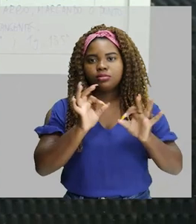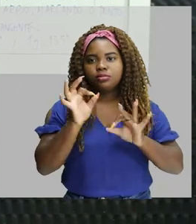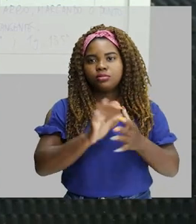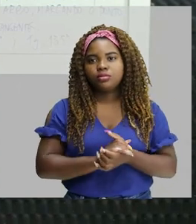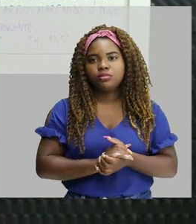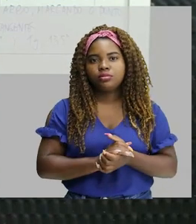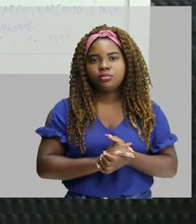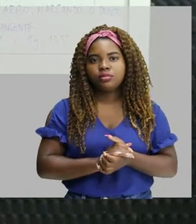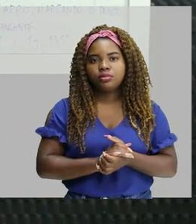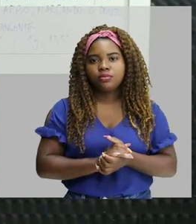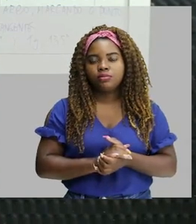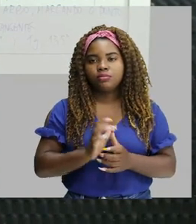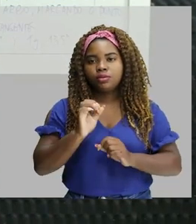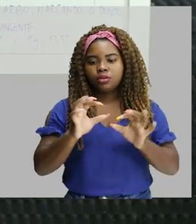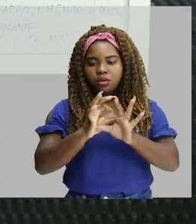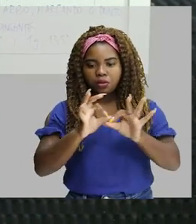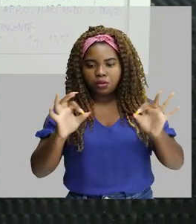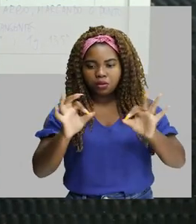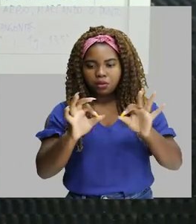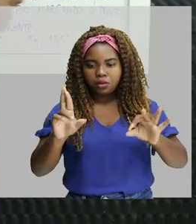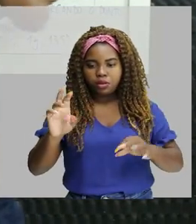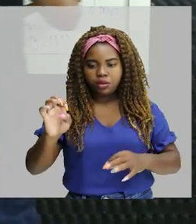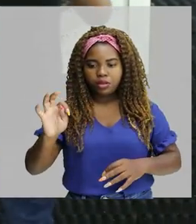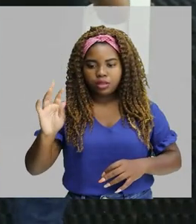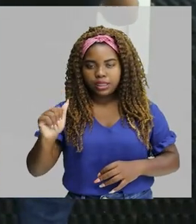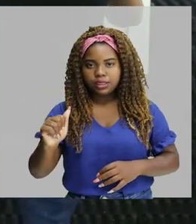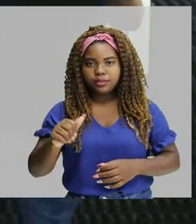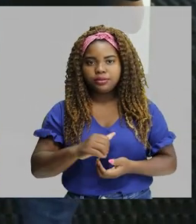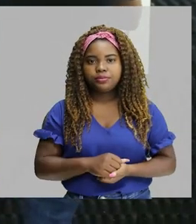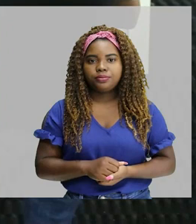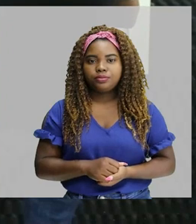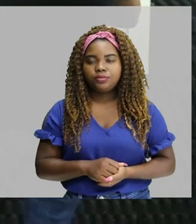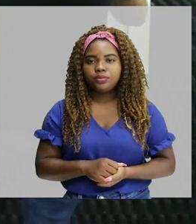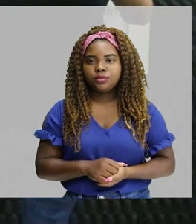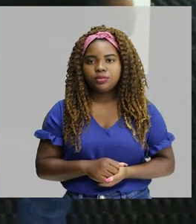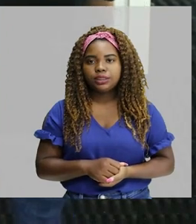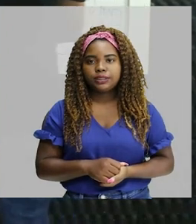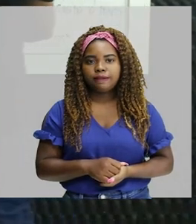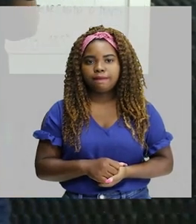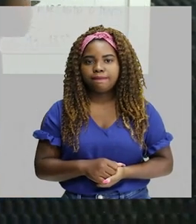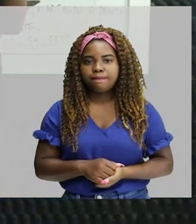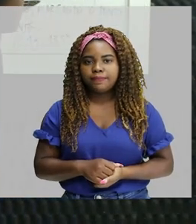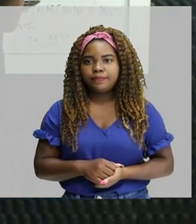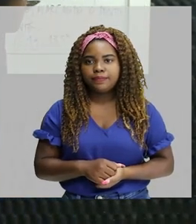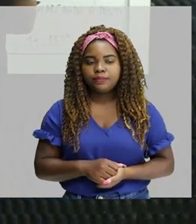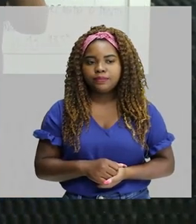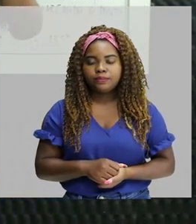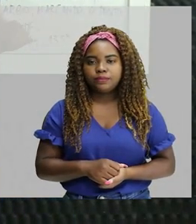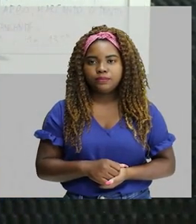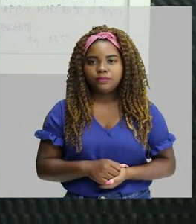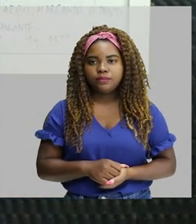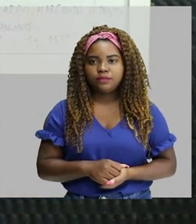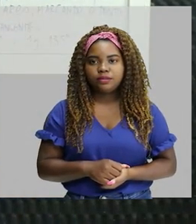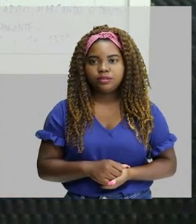pela reta auxiliar já mostrar aqui onde fica essa reta auxiliar